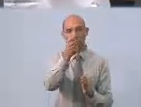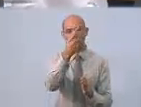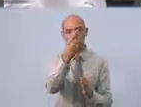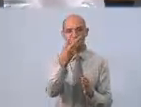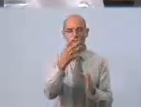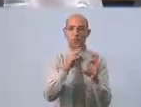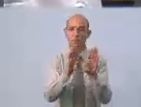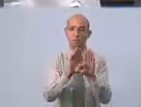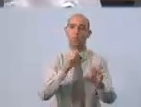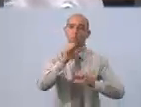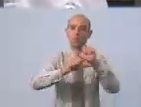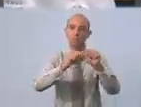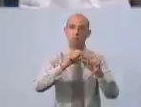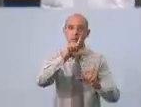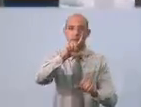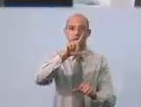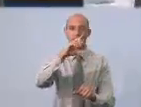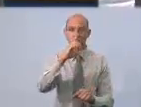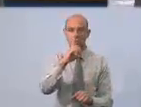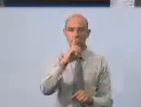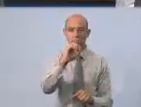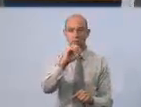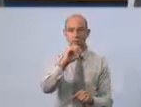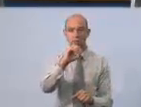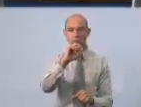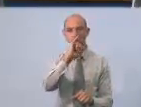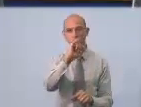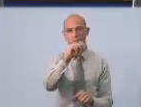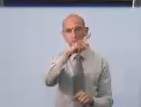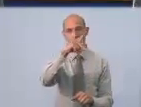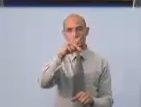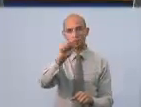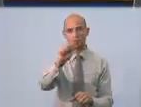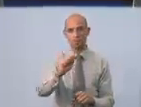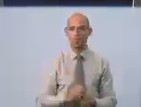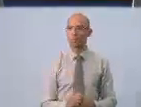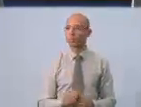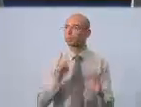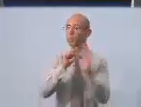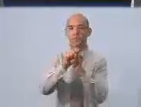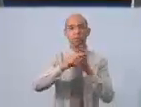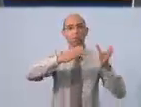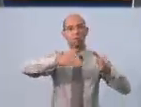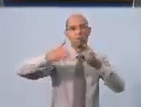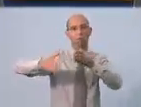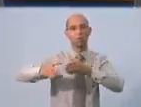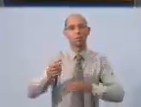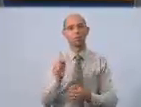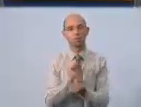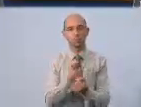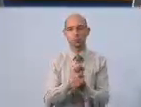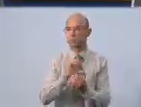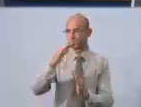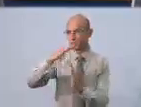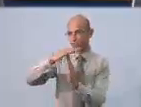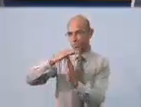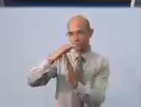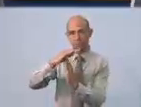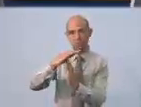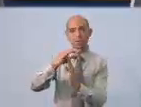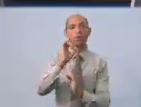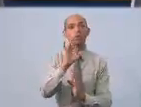à LDO e PPA. Pela ordem, senhor presidente. Um minutinho só, vereador, deixa eu